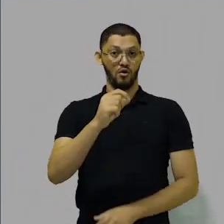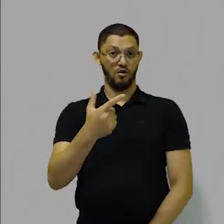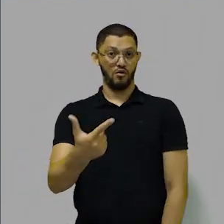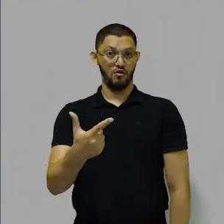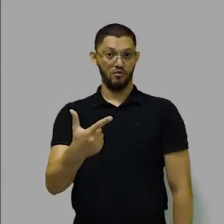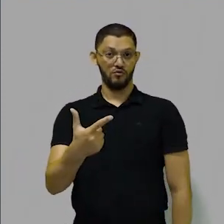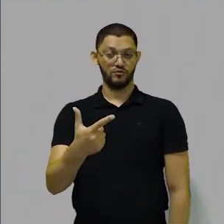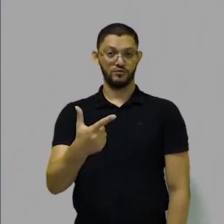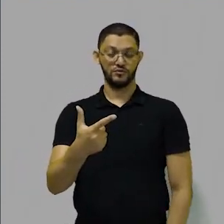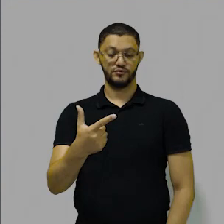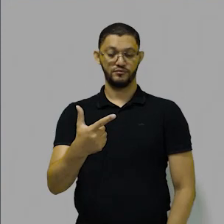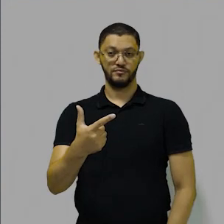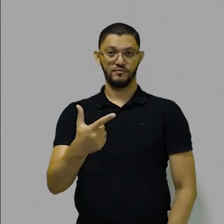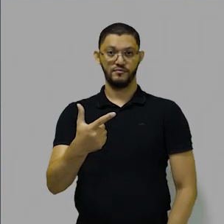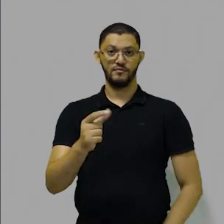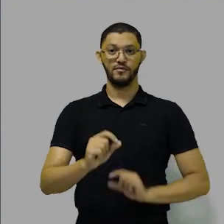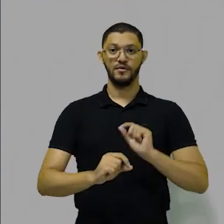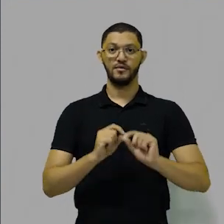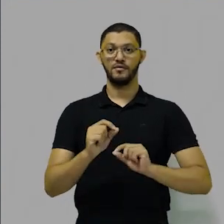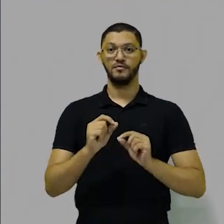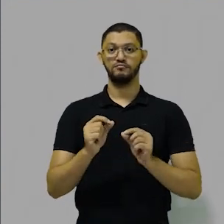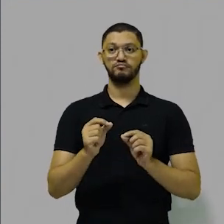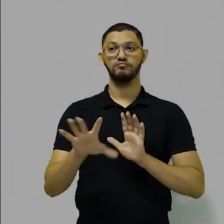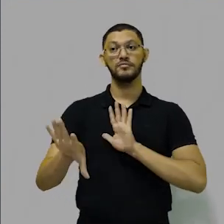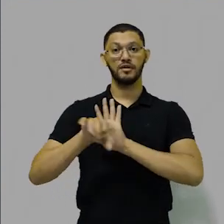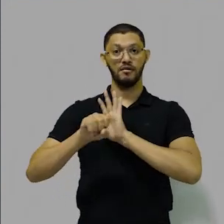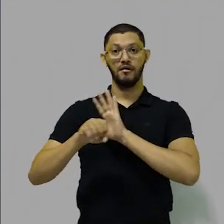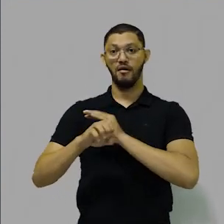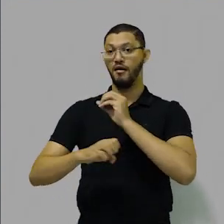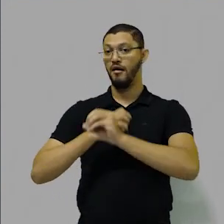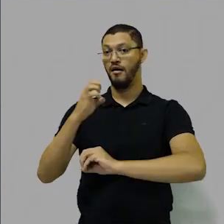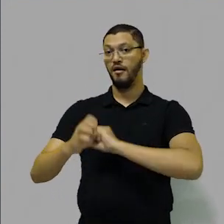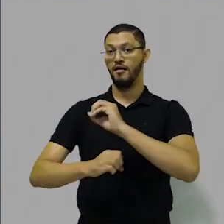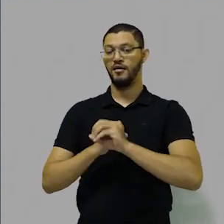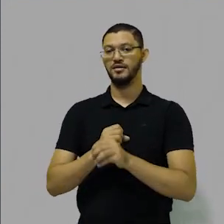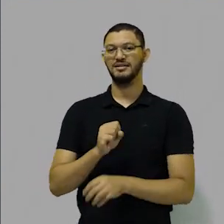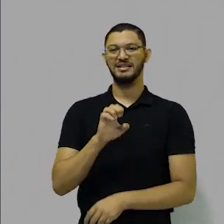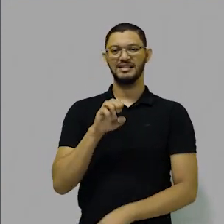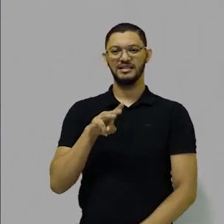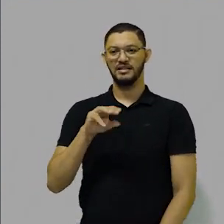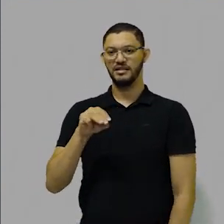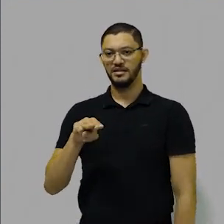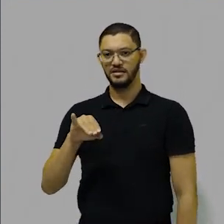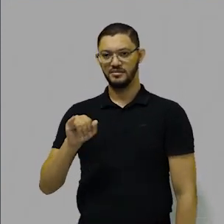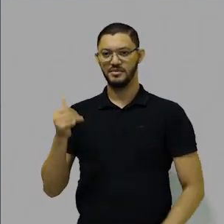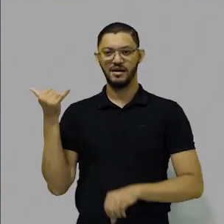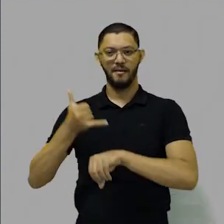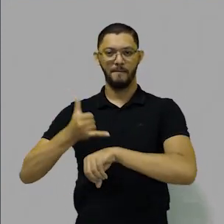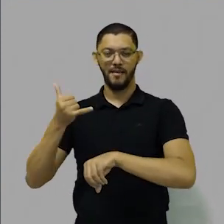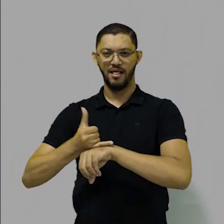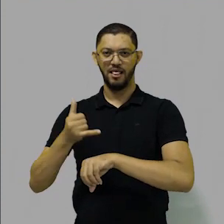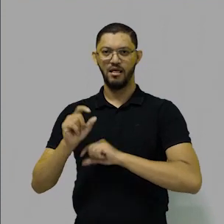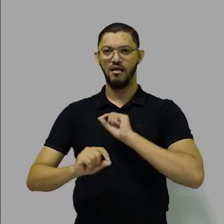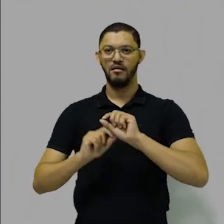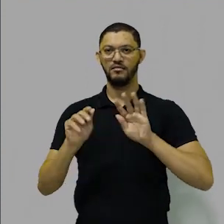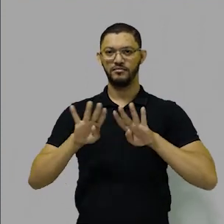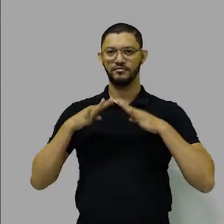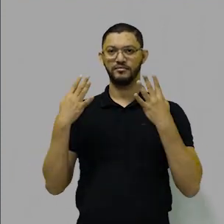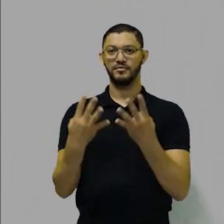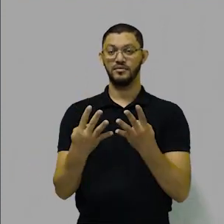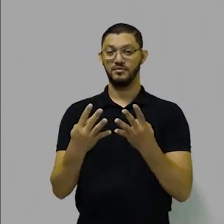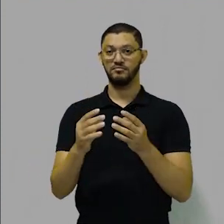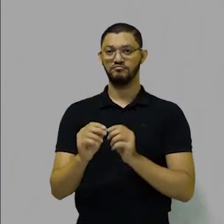tem essa tendência em receber elétrons. E os semimetais. Os semimetais são os